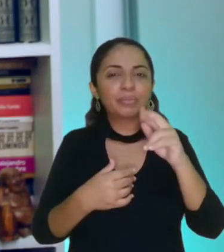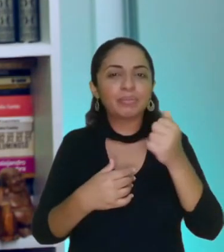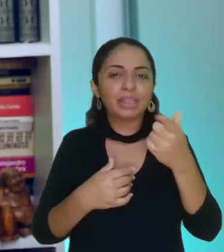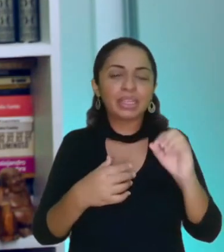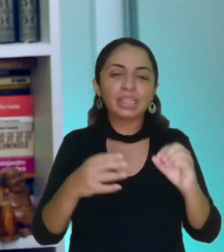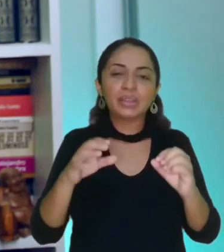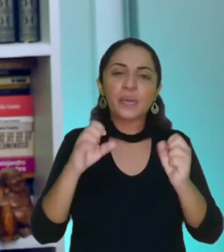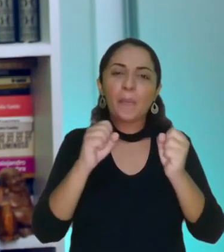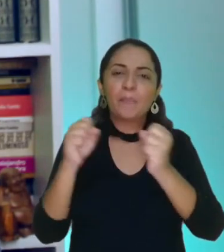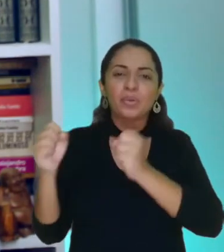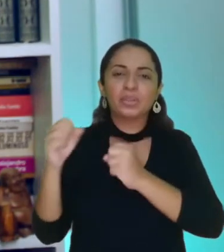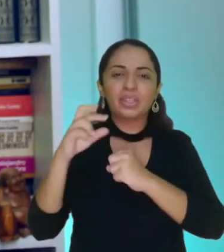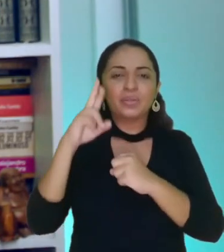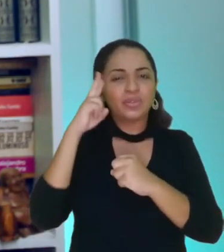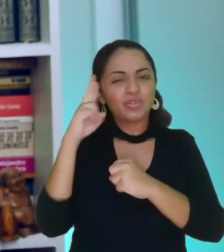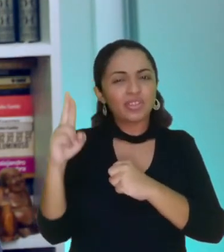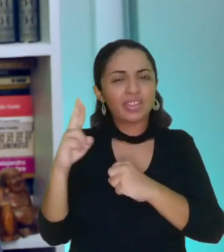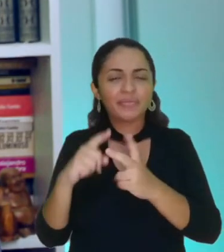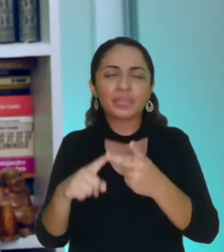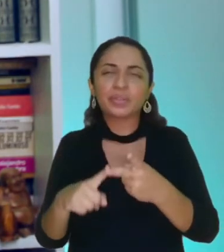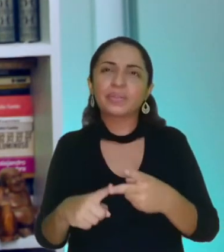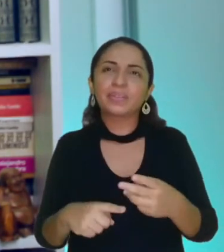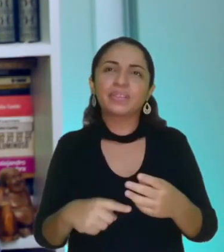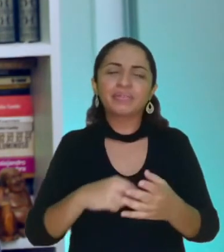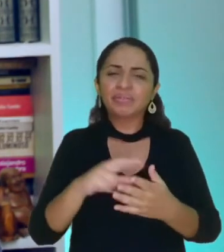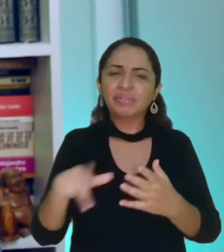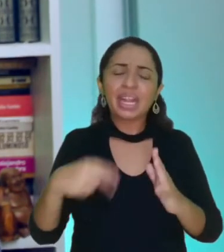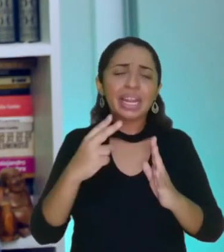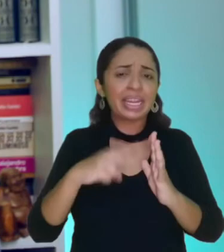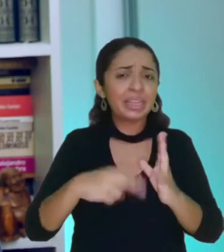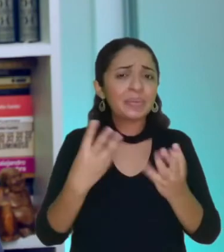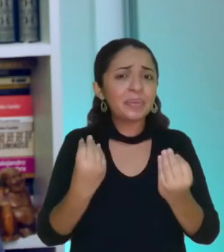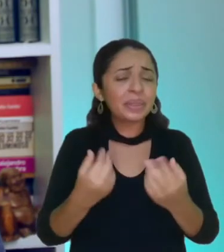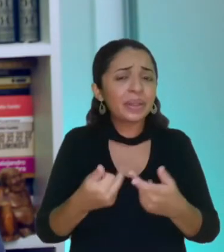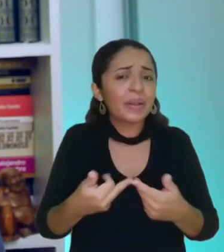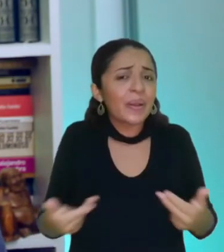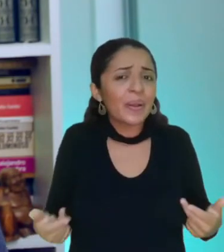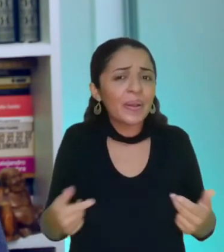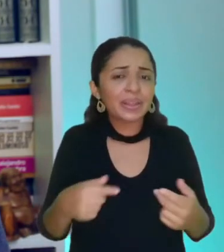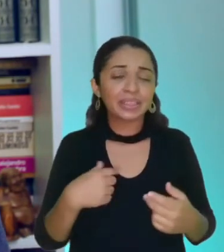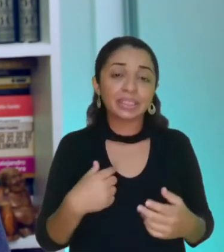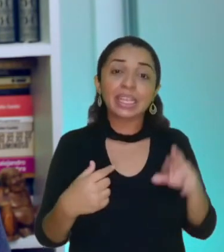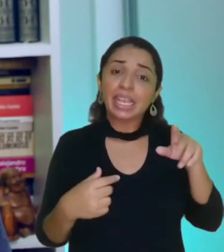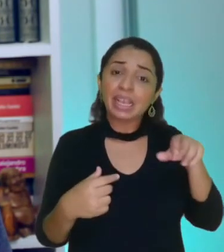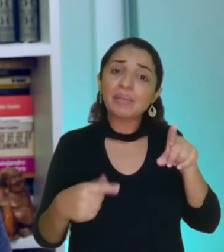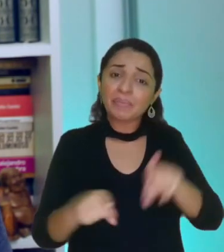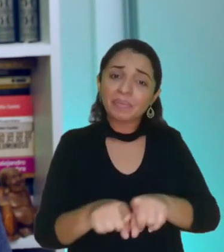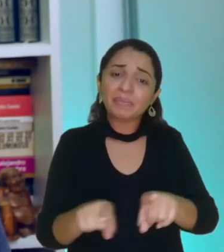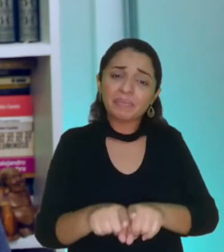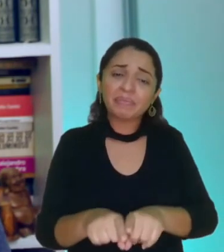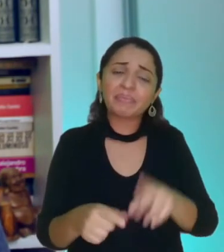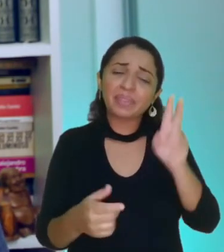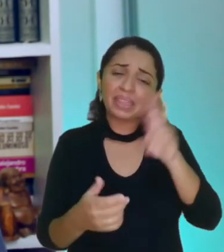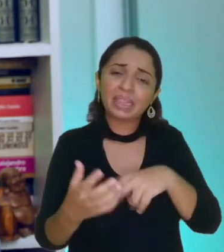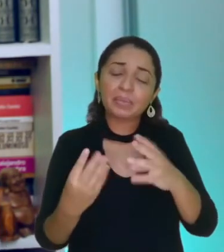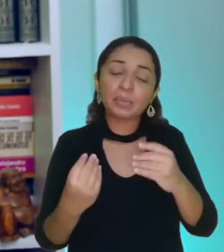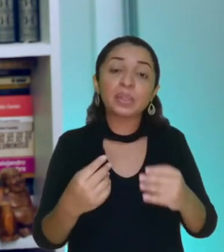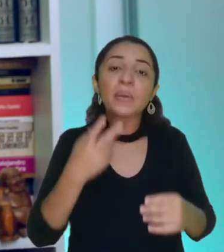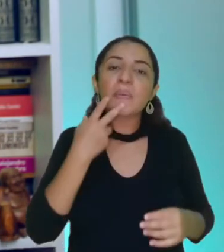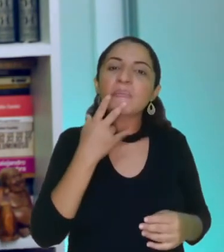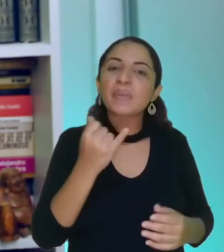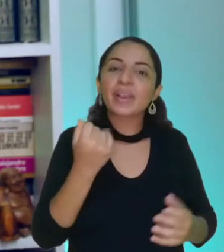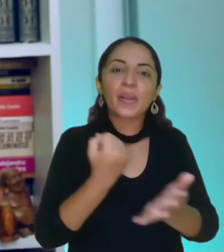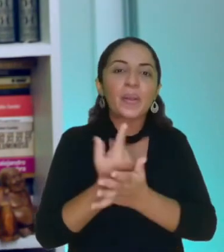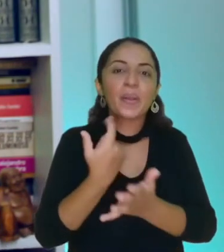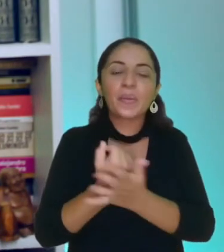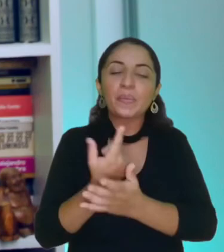Desses aqui, li O Grande Gatsby, li Nada de Novo no Front. Li muita coisa nessa coleção. O Davi também leu muita coisa. Meu pai comprava